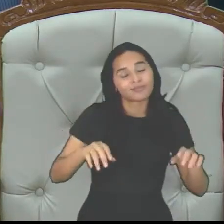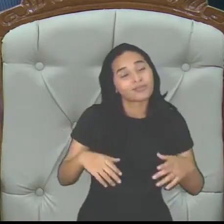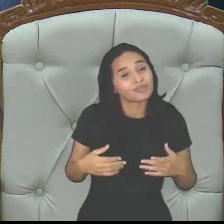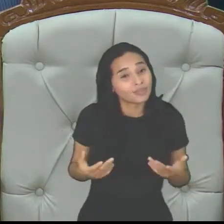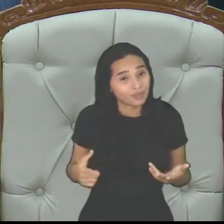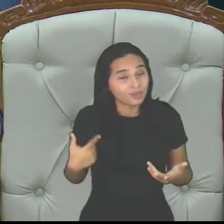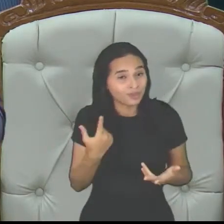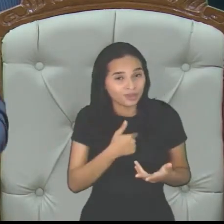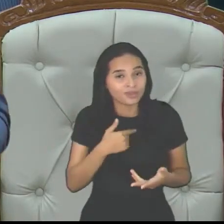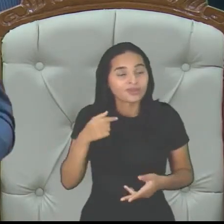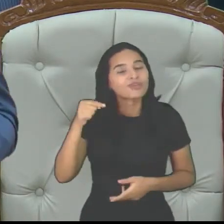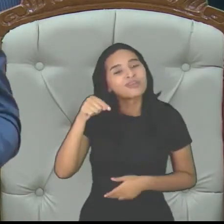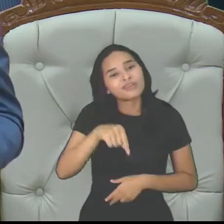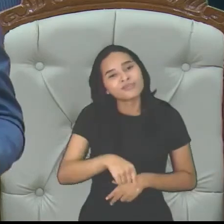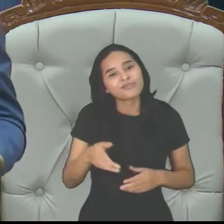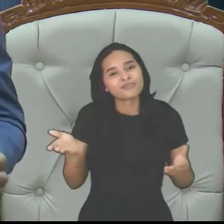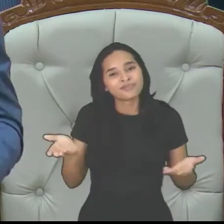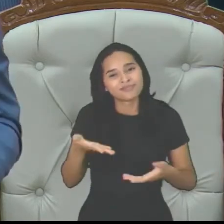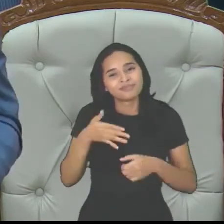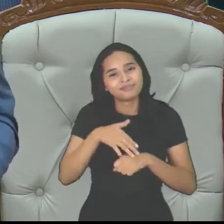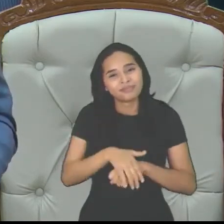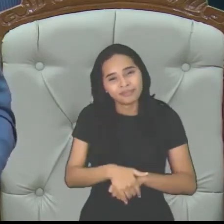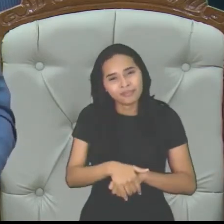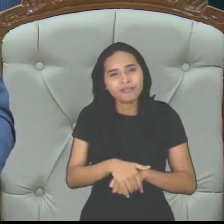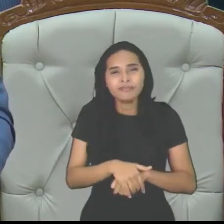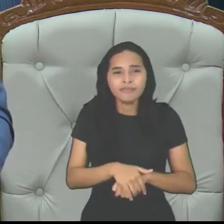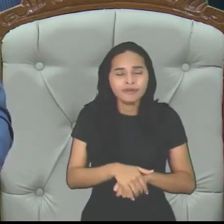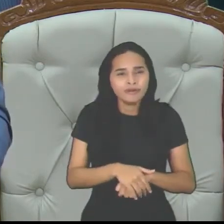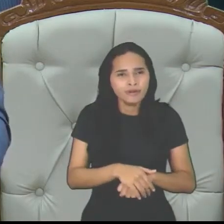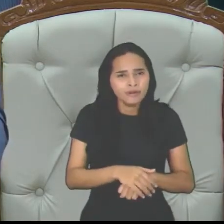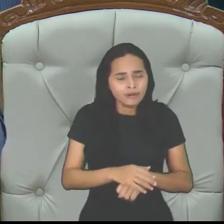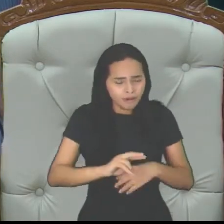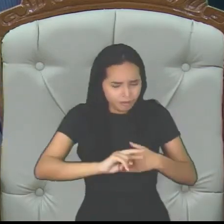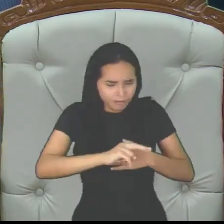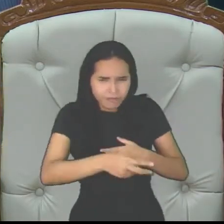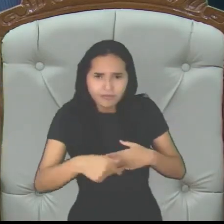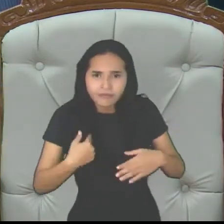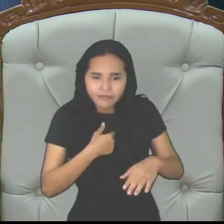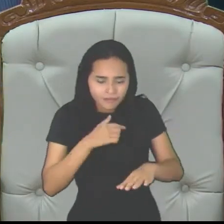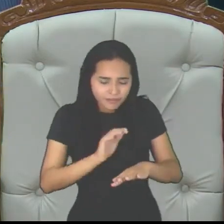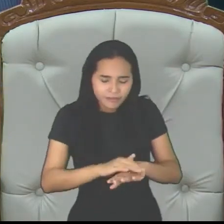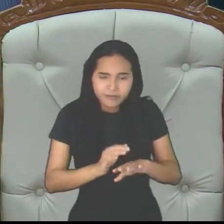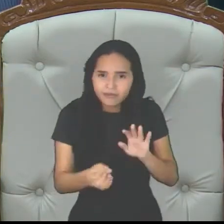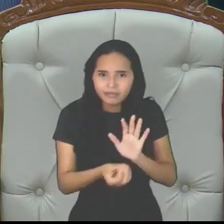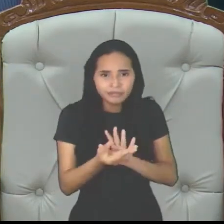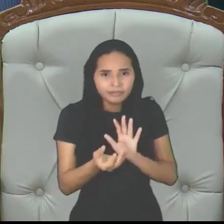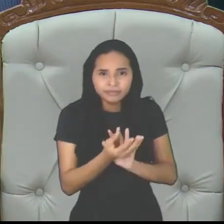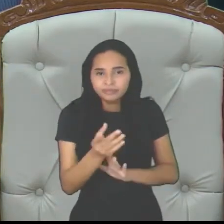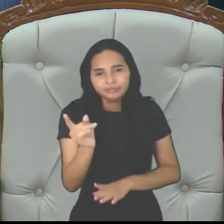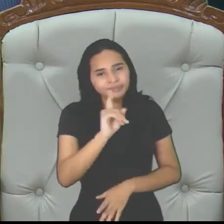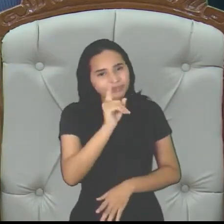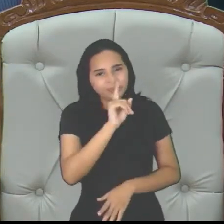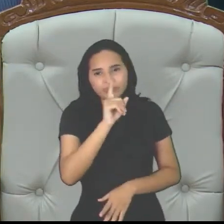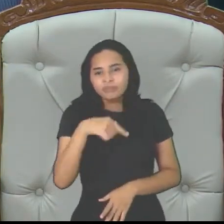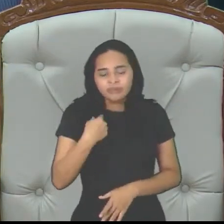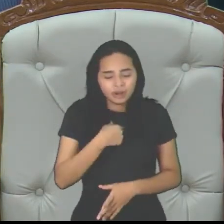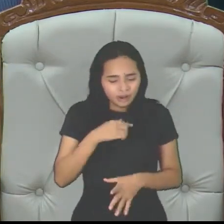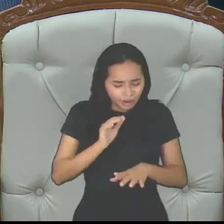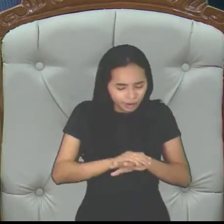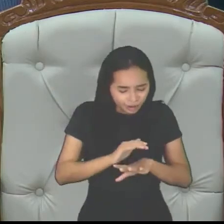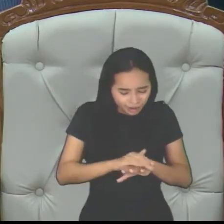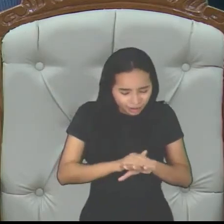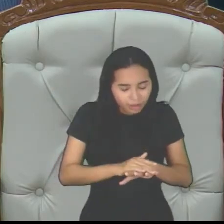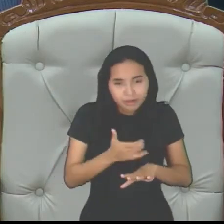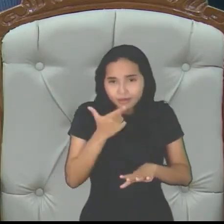nós estamos aqui nesta noite. Não é fruto de nossas obras. Nós não fizemos nada para conseguir a